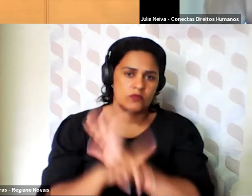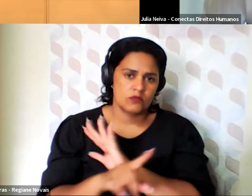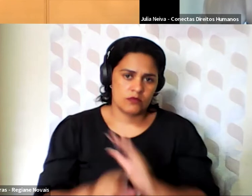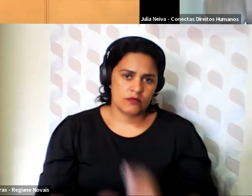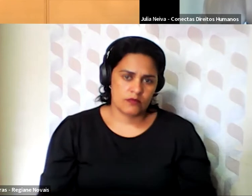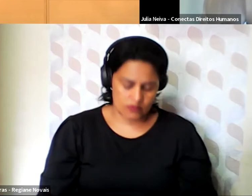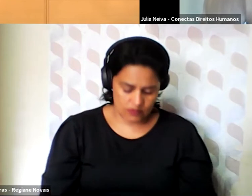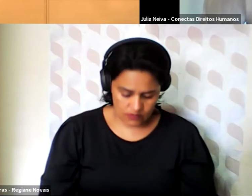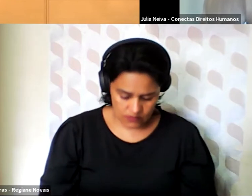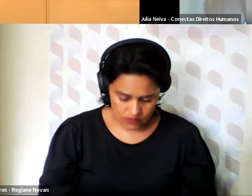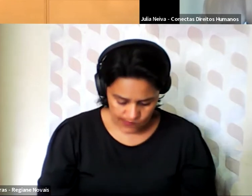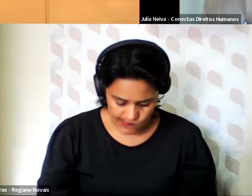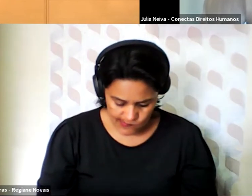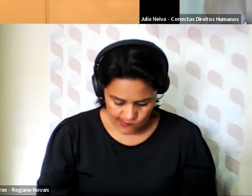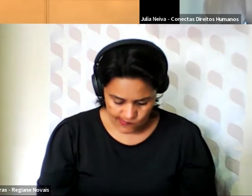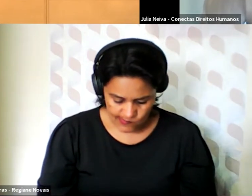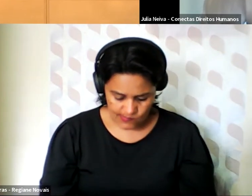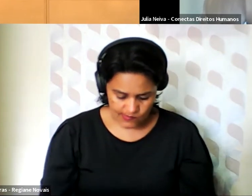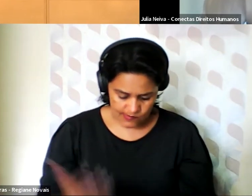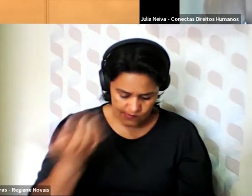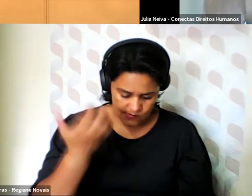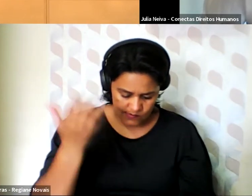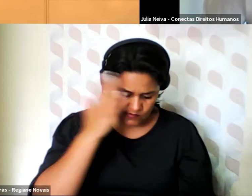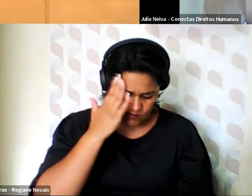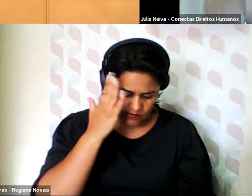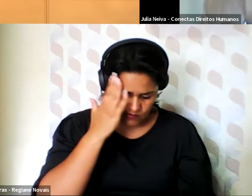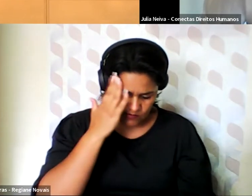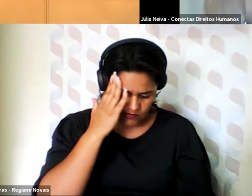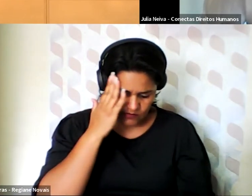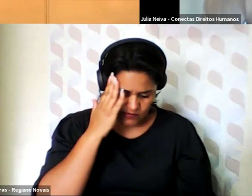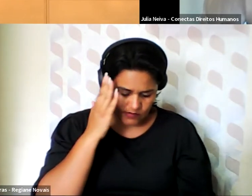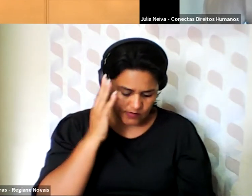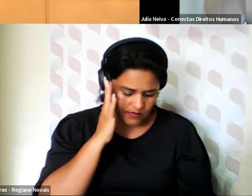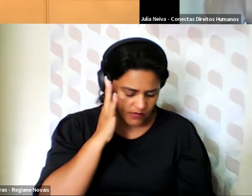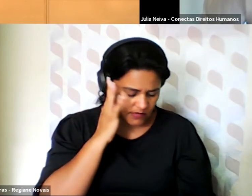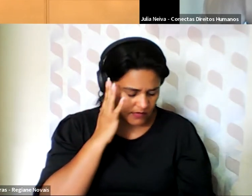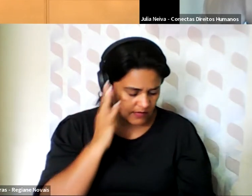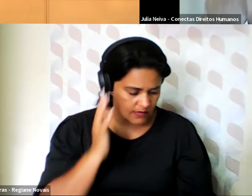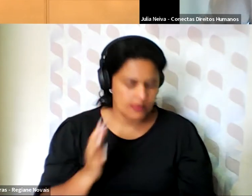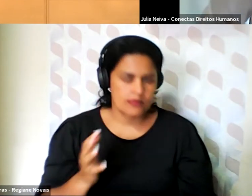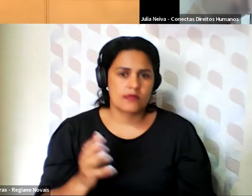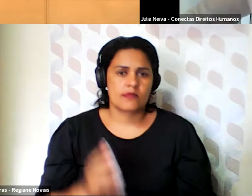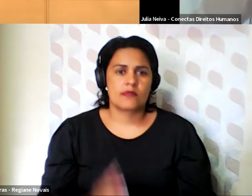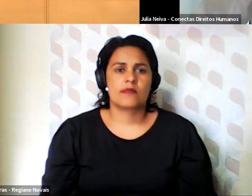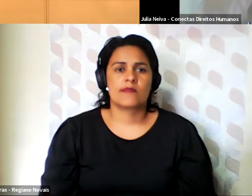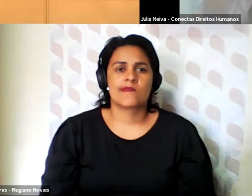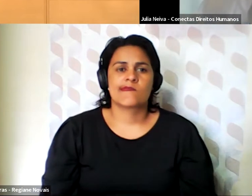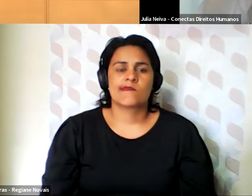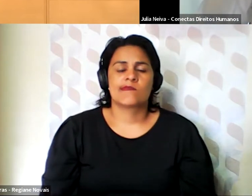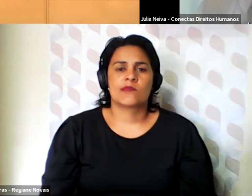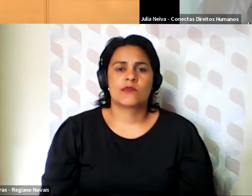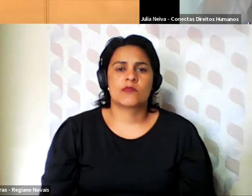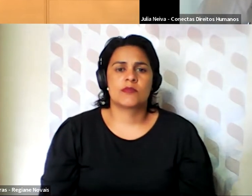preocupantes, no sentido, com outros países, é claro, no sentido da adesão ao Brasil à